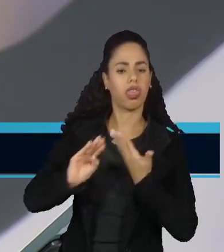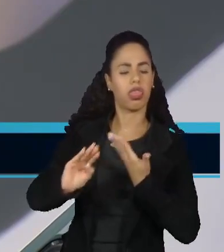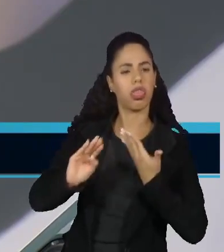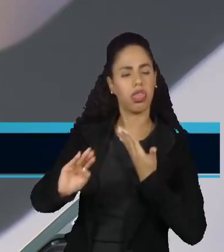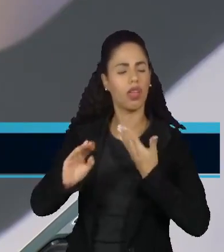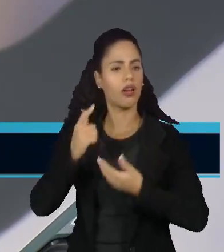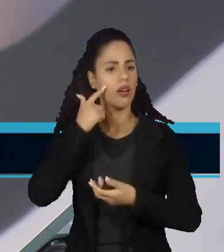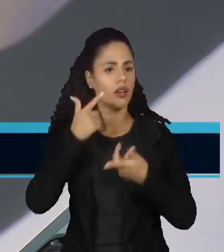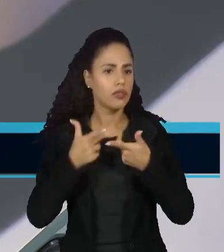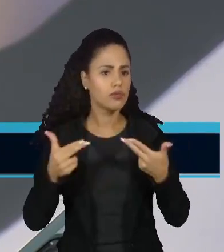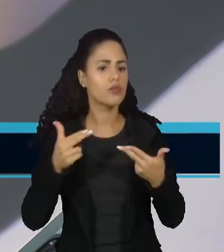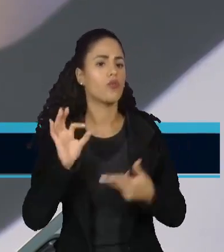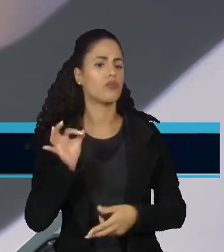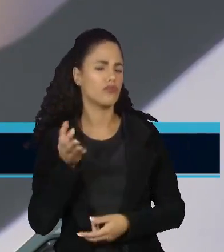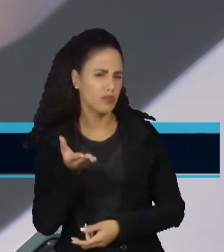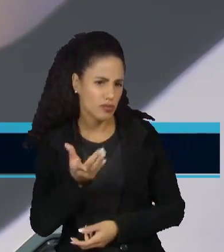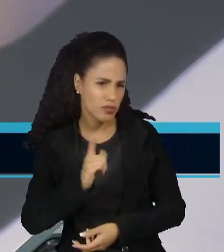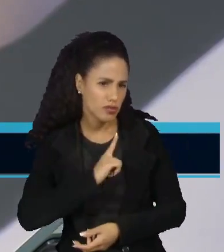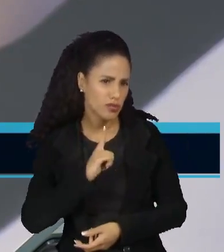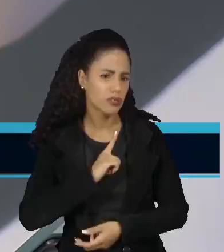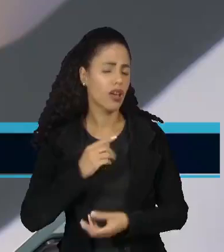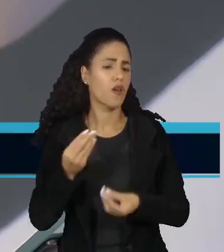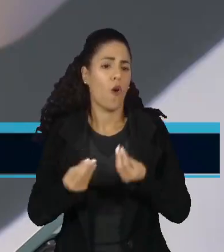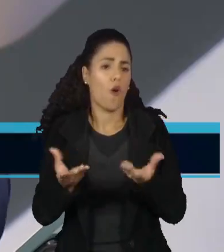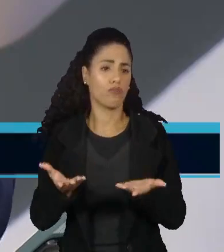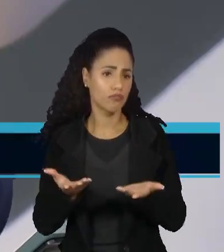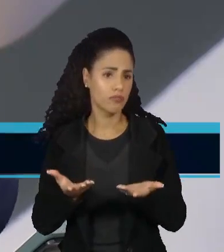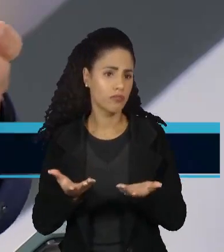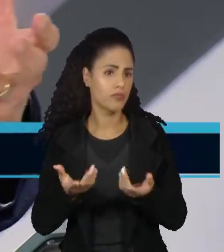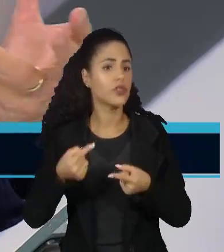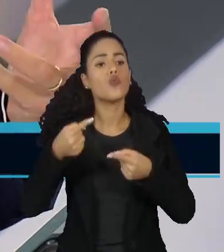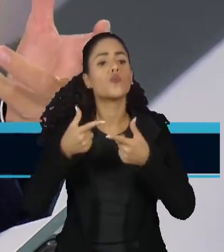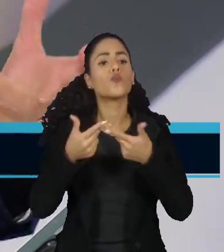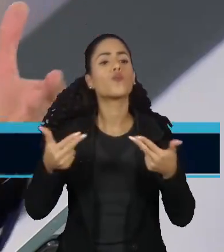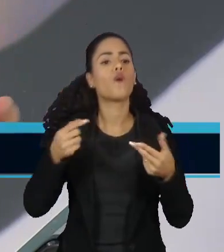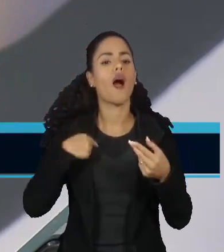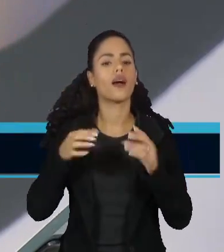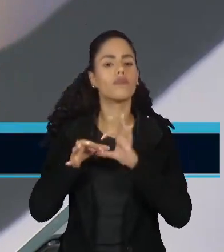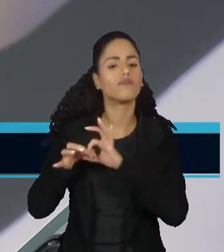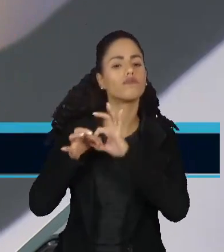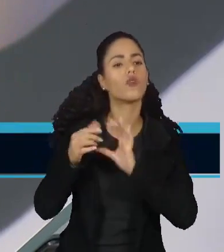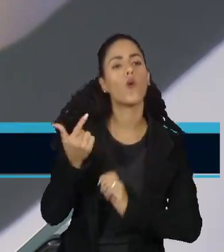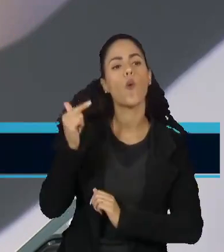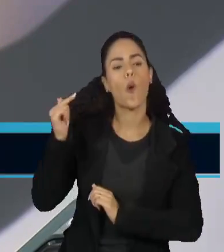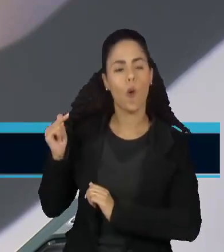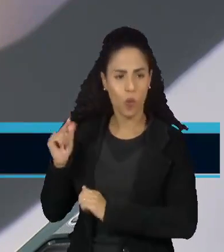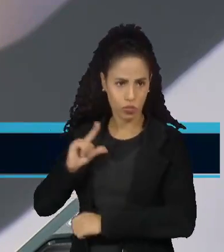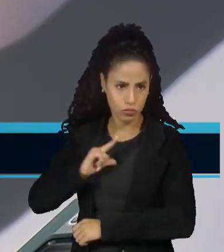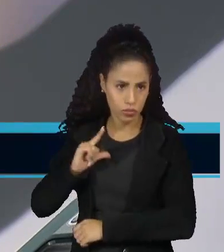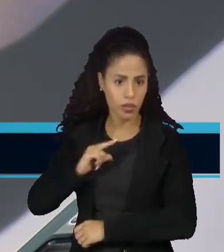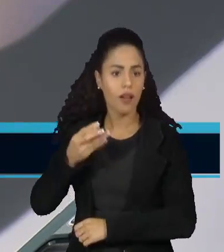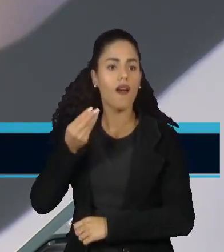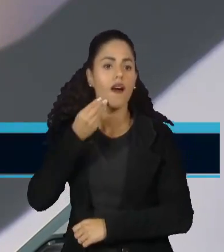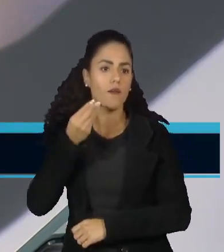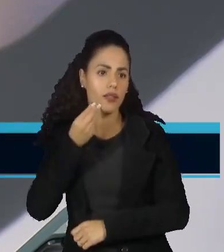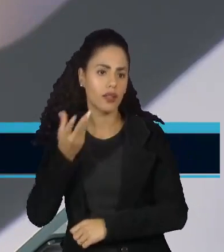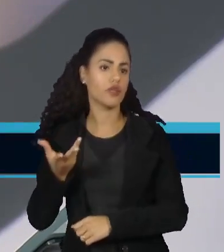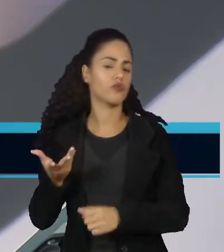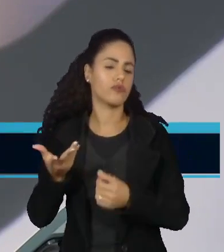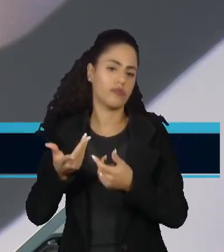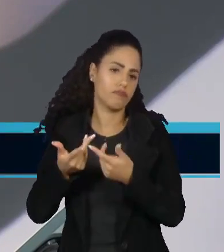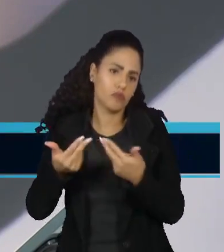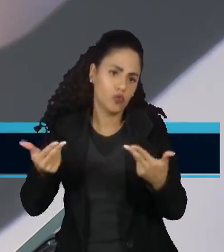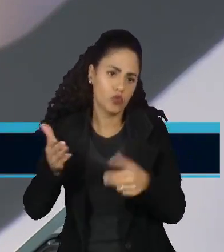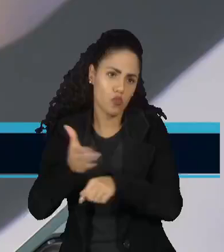verdade, um desdém por uma aliança maior, por uma tentativa de adesão maior.